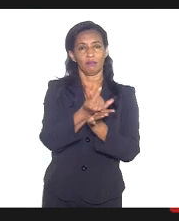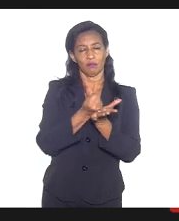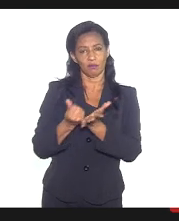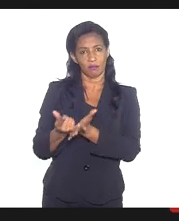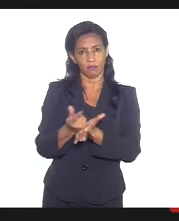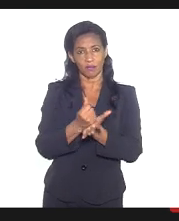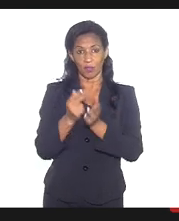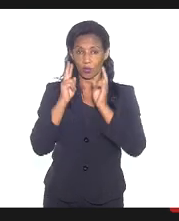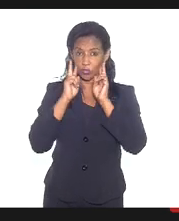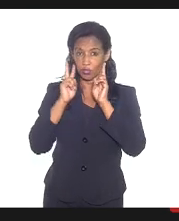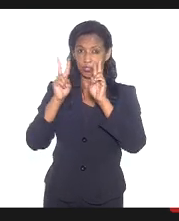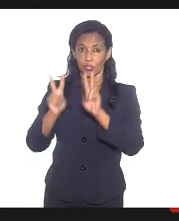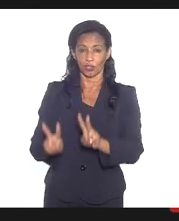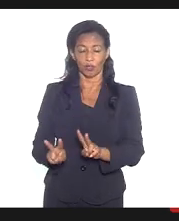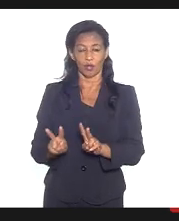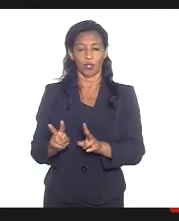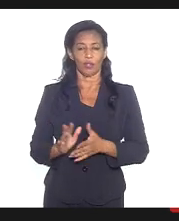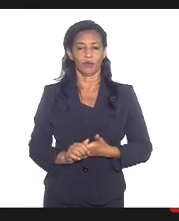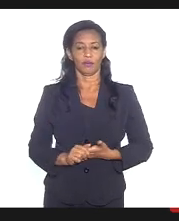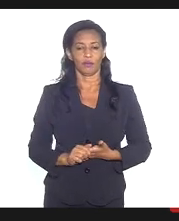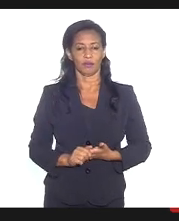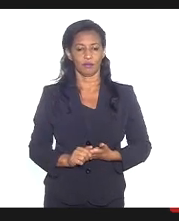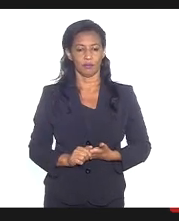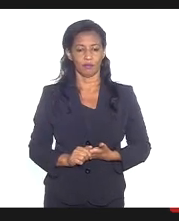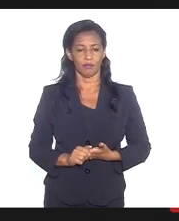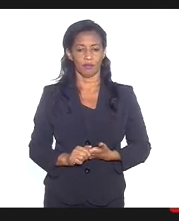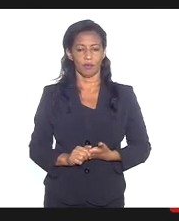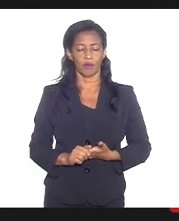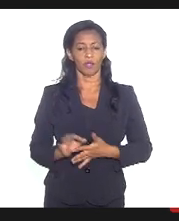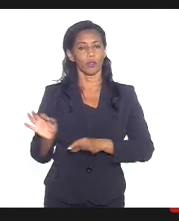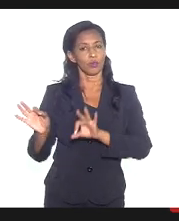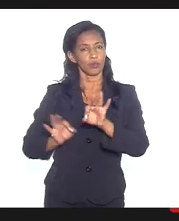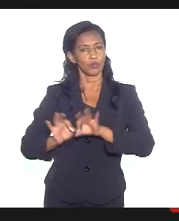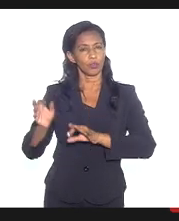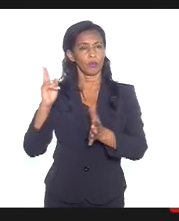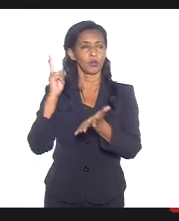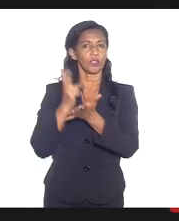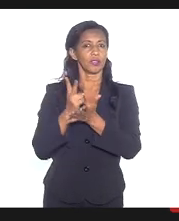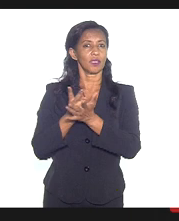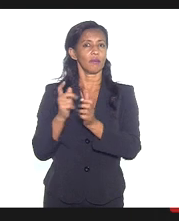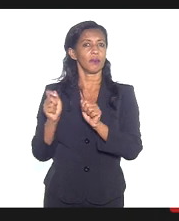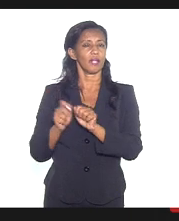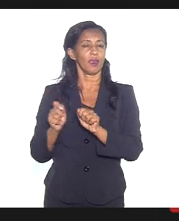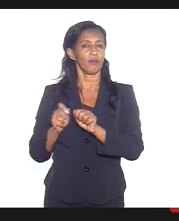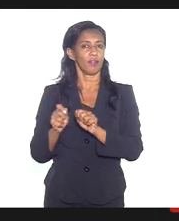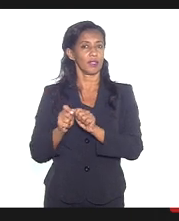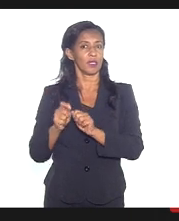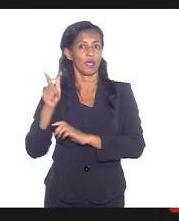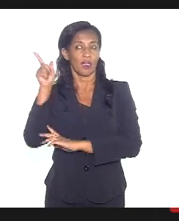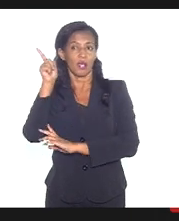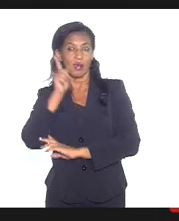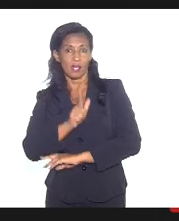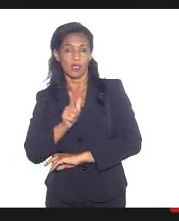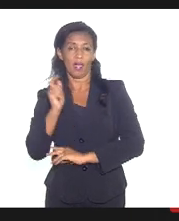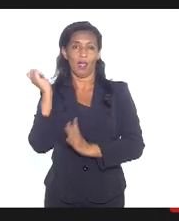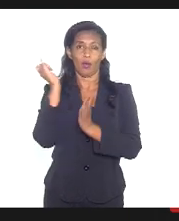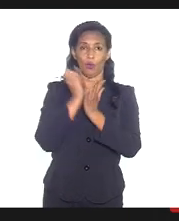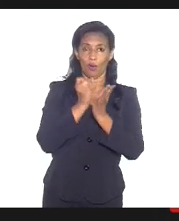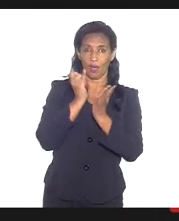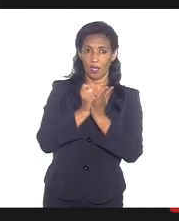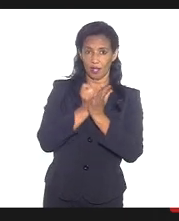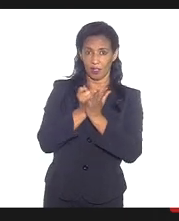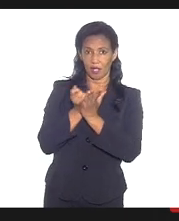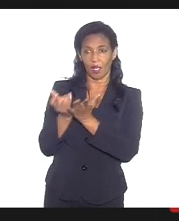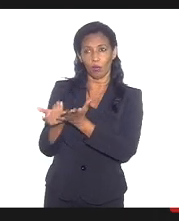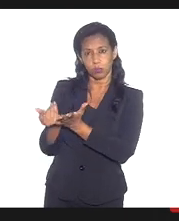olho nessa questão, justamente porque a gente quer sempre fazer o duplo ganho, que é ganhar com a receita não tributária,